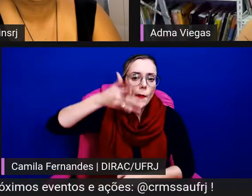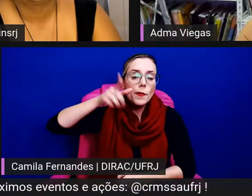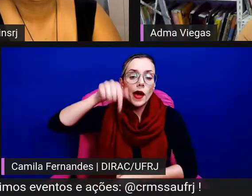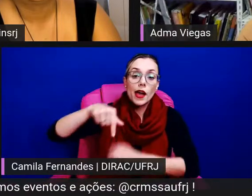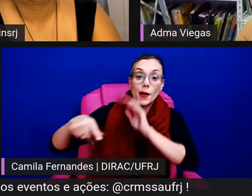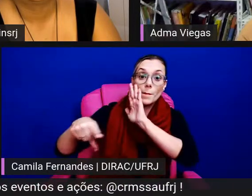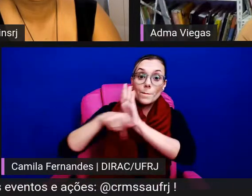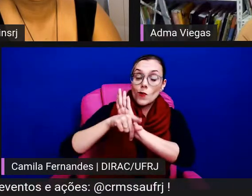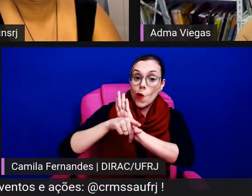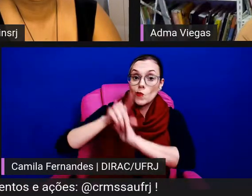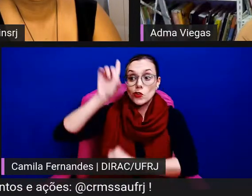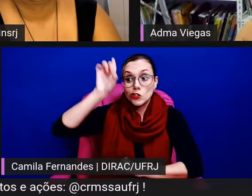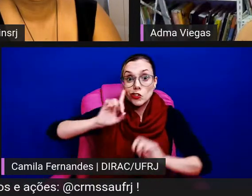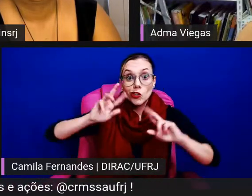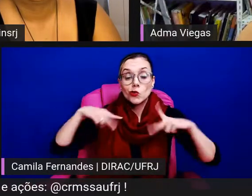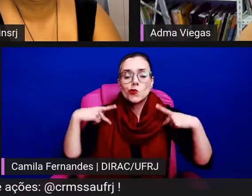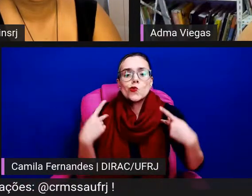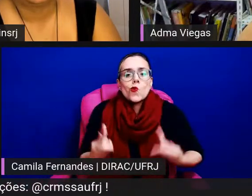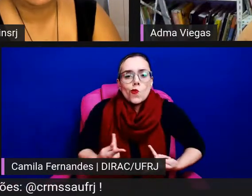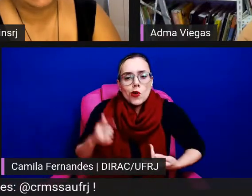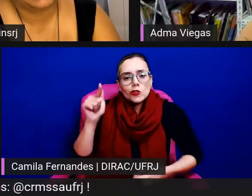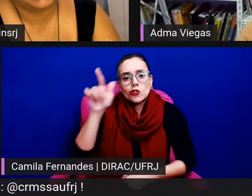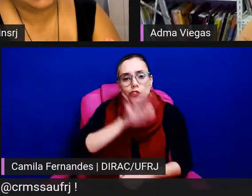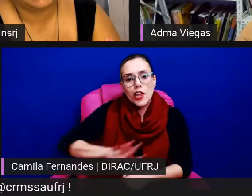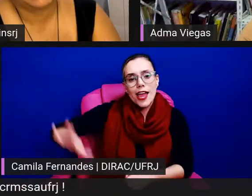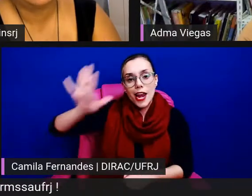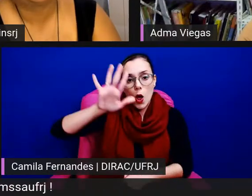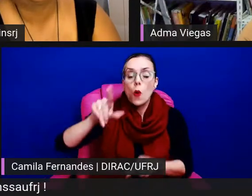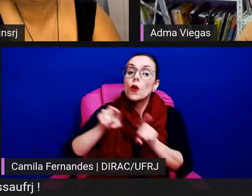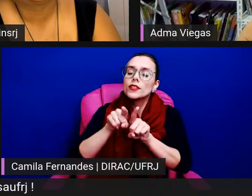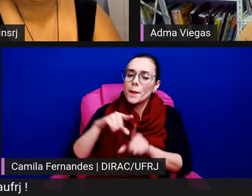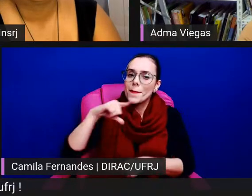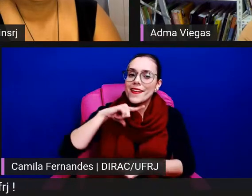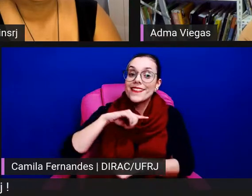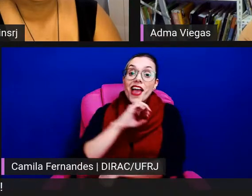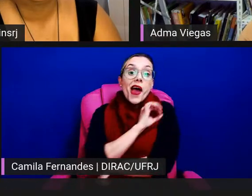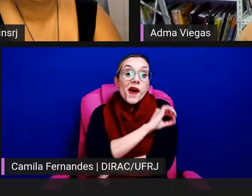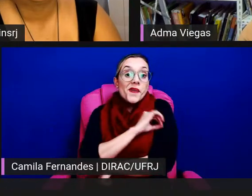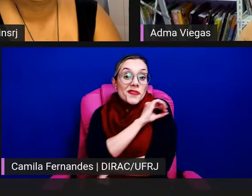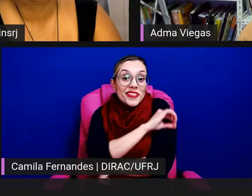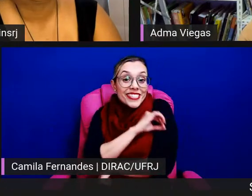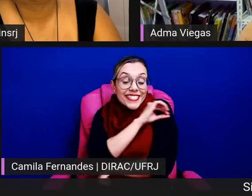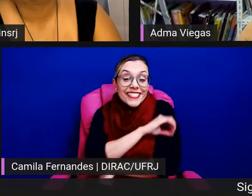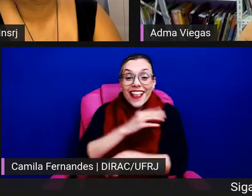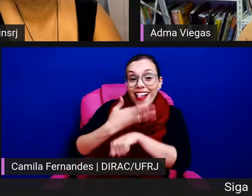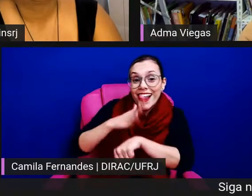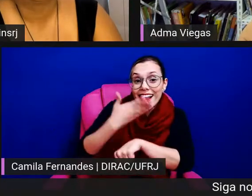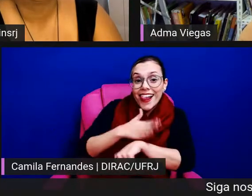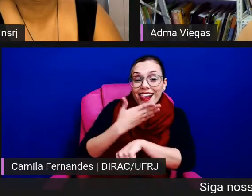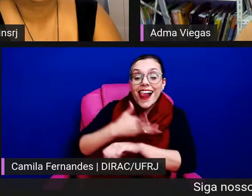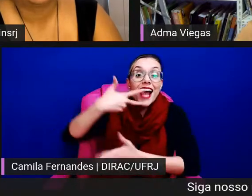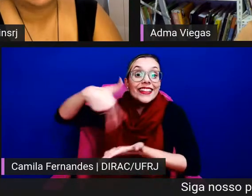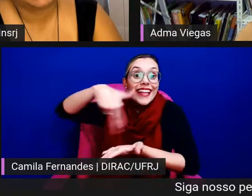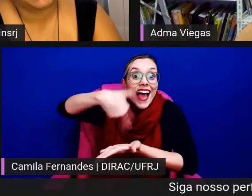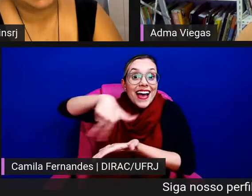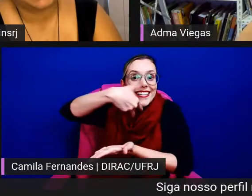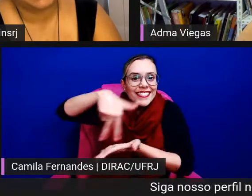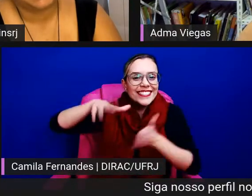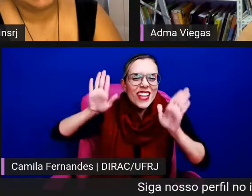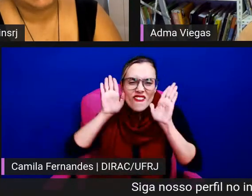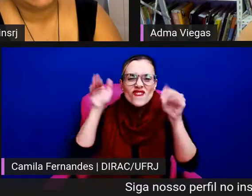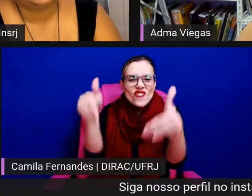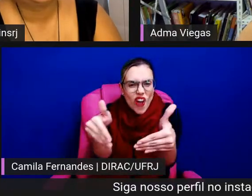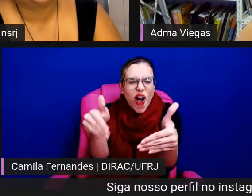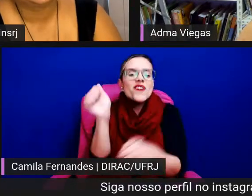geral. Nós temos também a oficina de dança, que é voltada para o público feminino. Nós vamos começar agora,